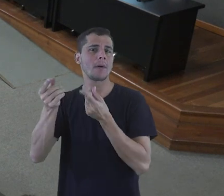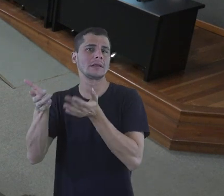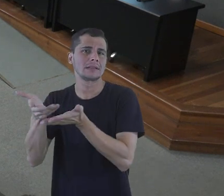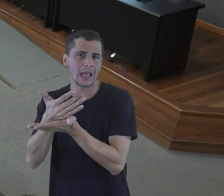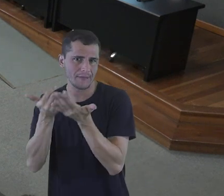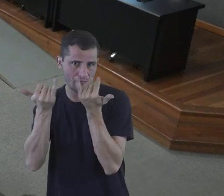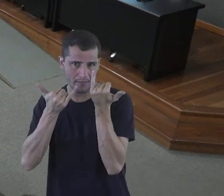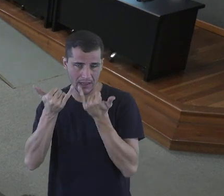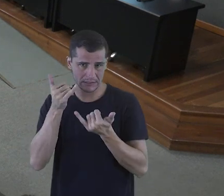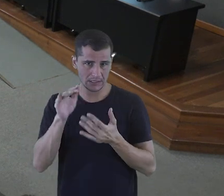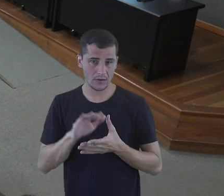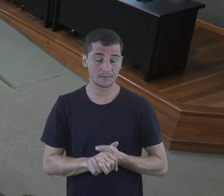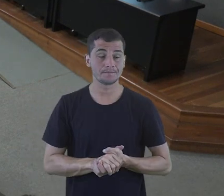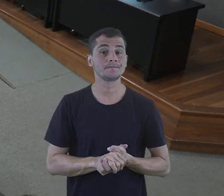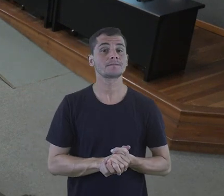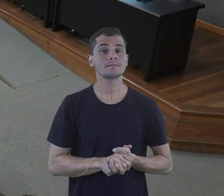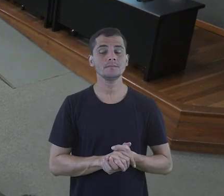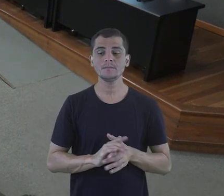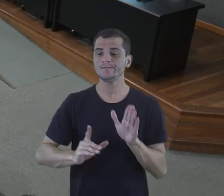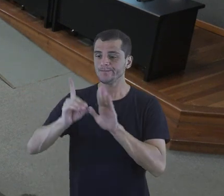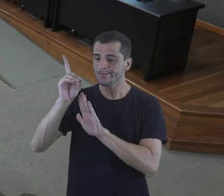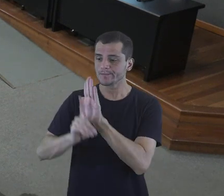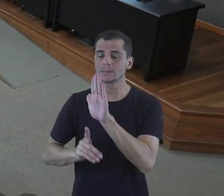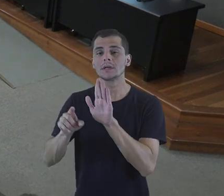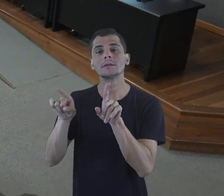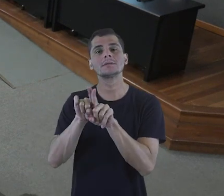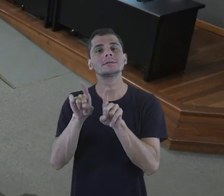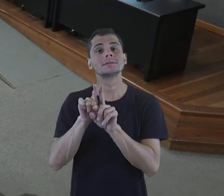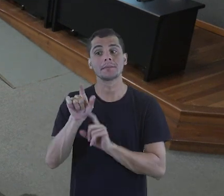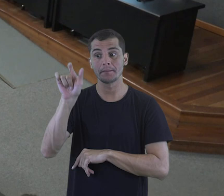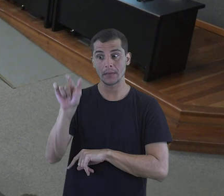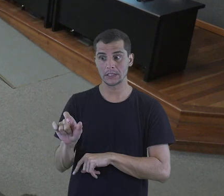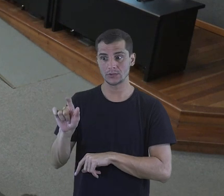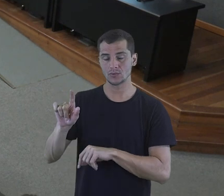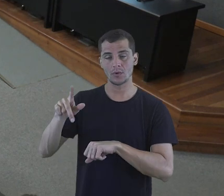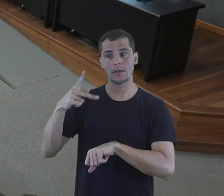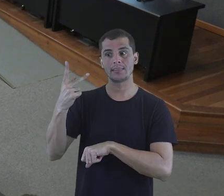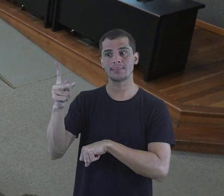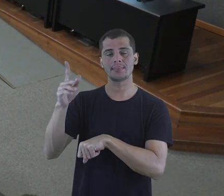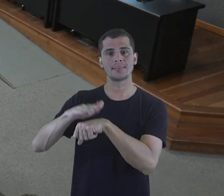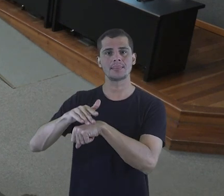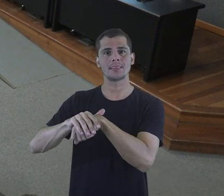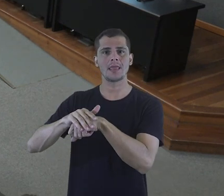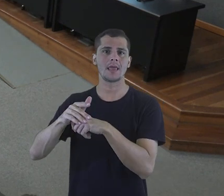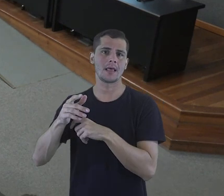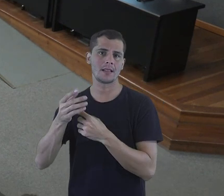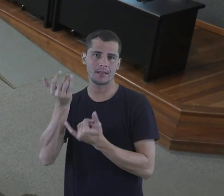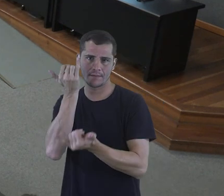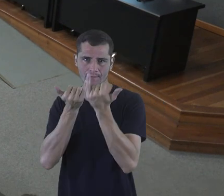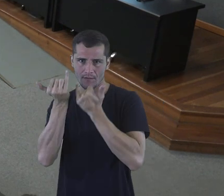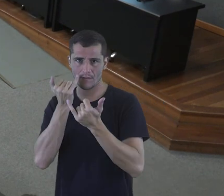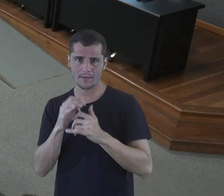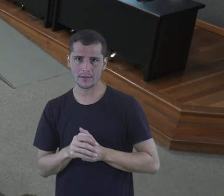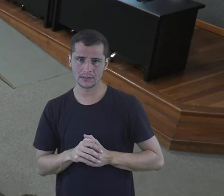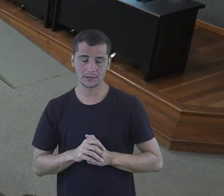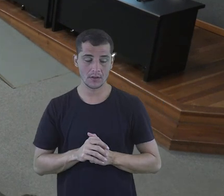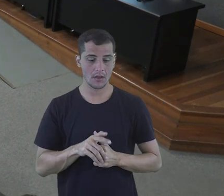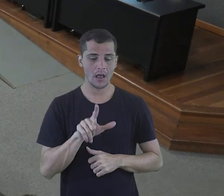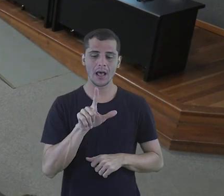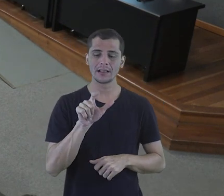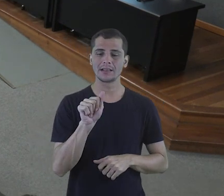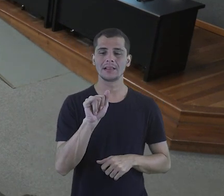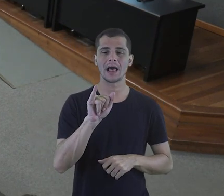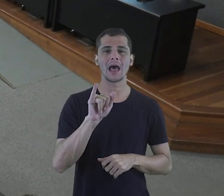direitos dos titulares isso é importante gente aqui o prazo não é o da LAI entrou uma